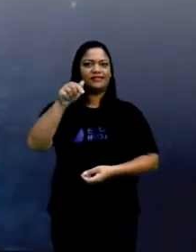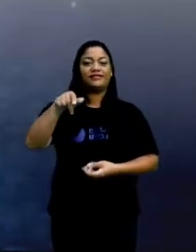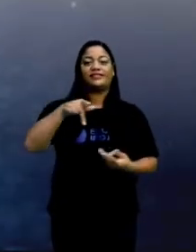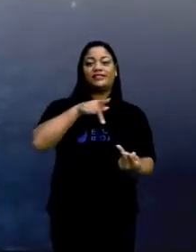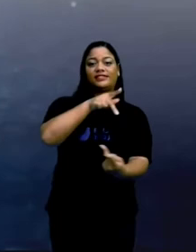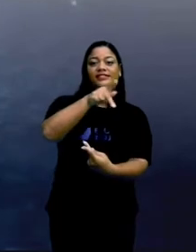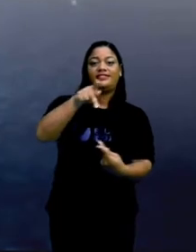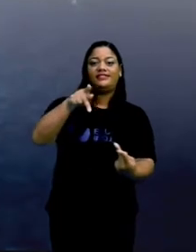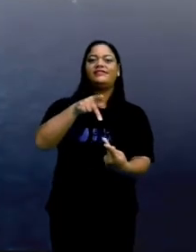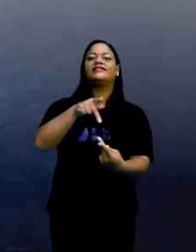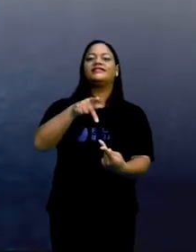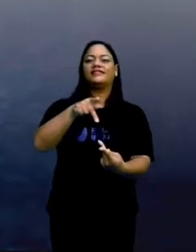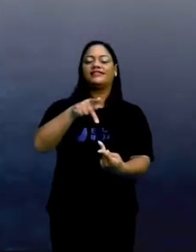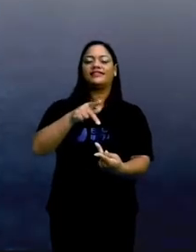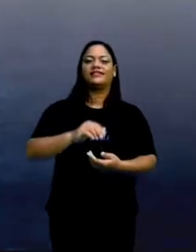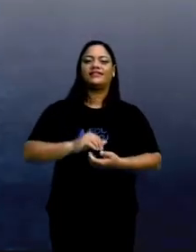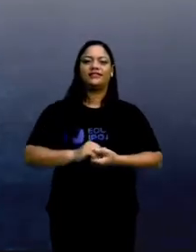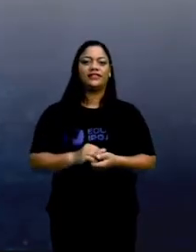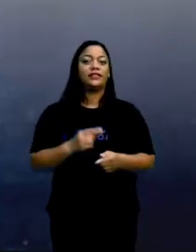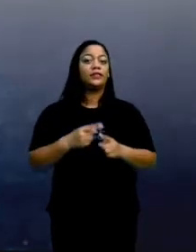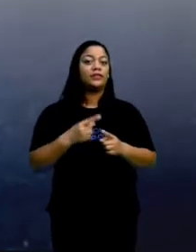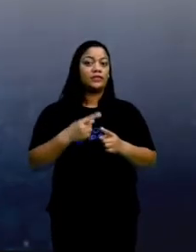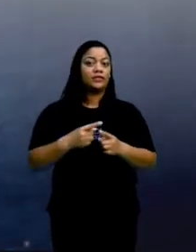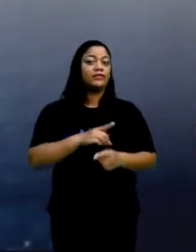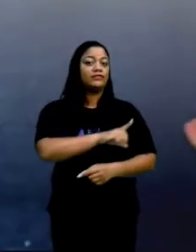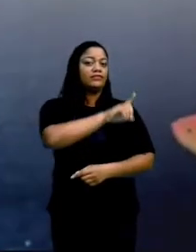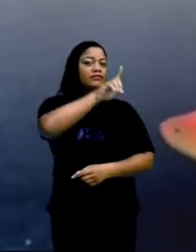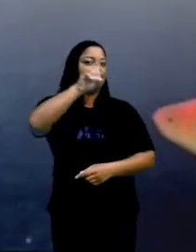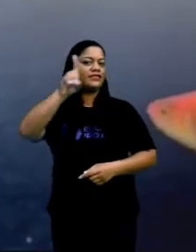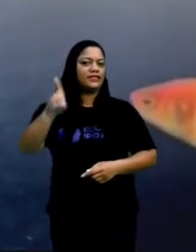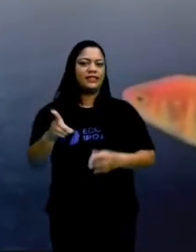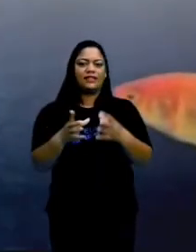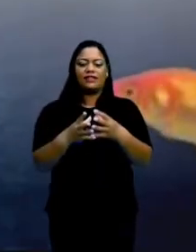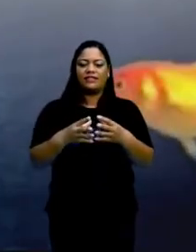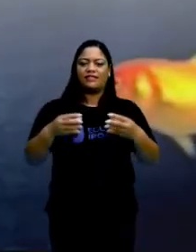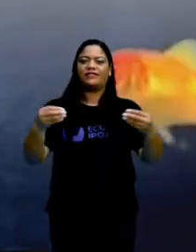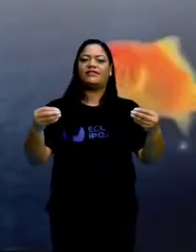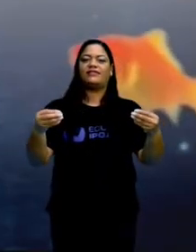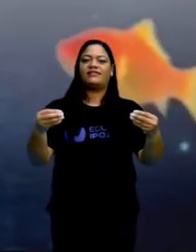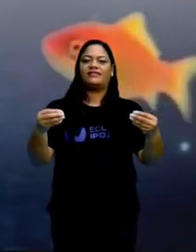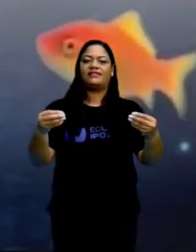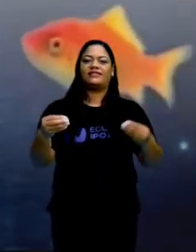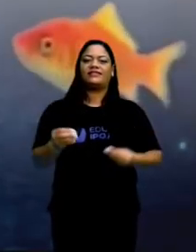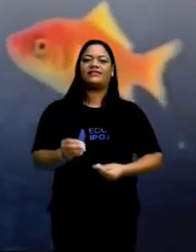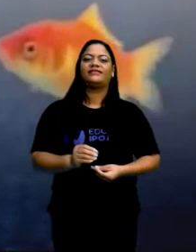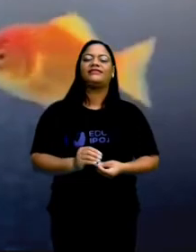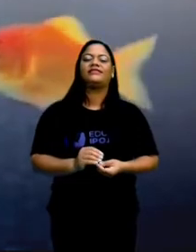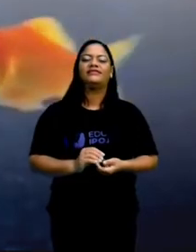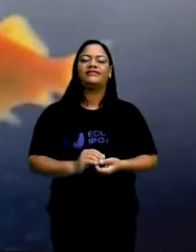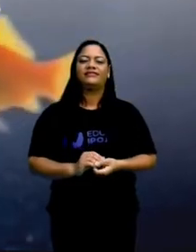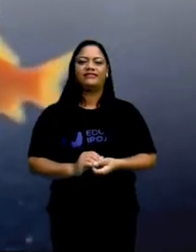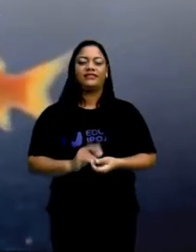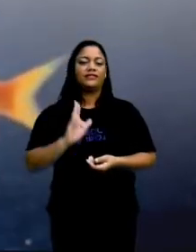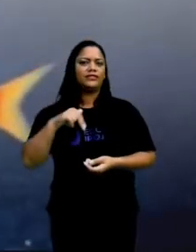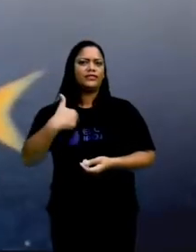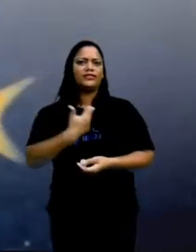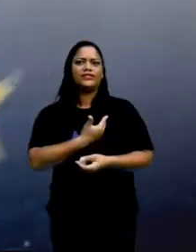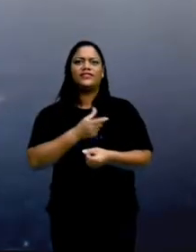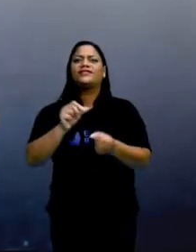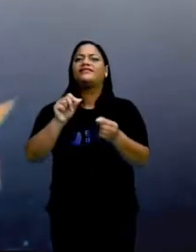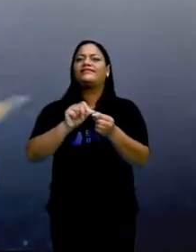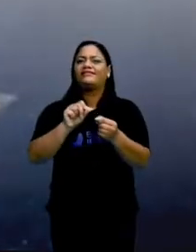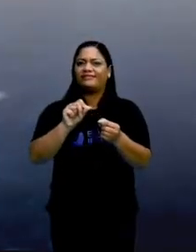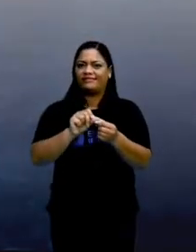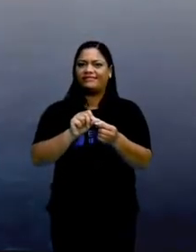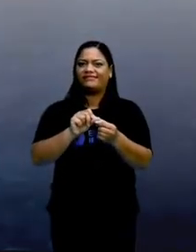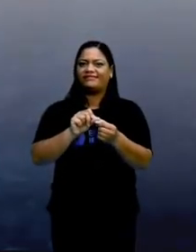na terra? Porque senão um dia ela acaba. E então o que